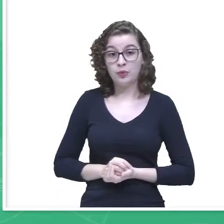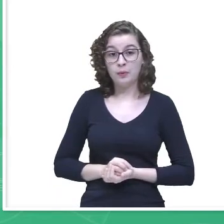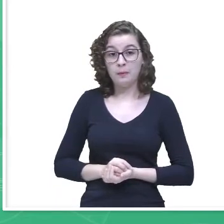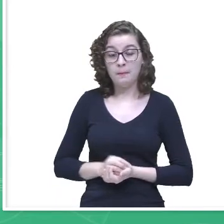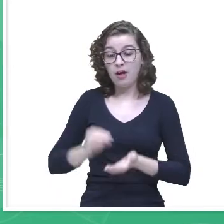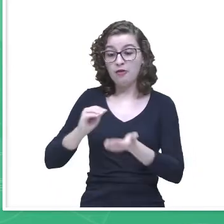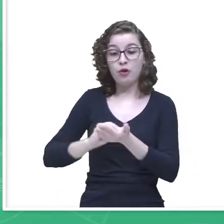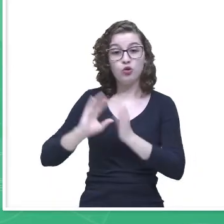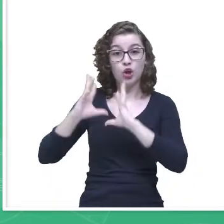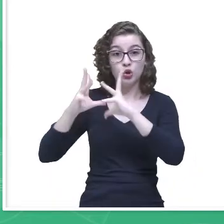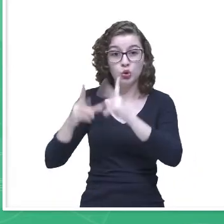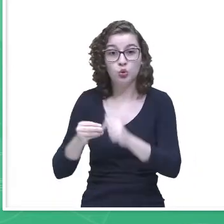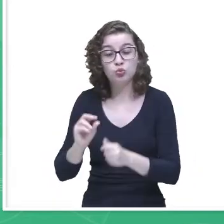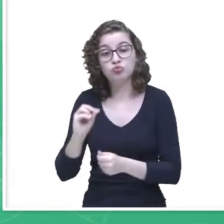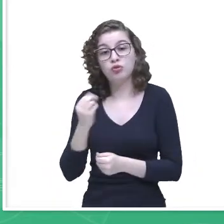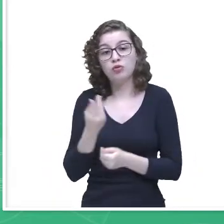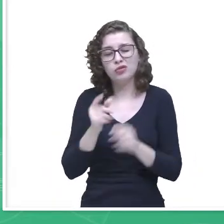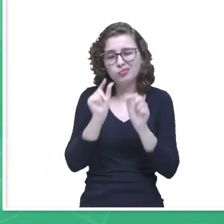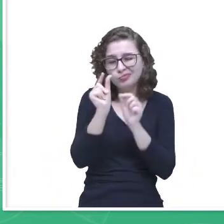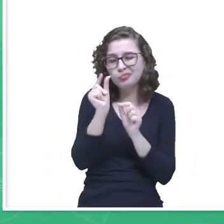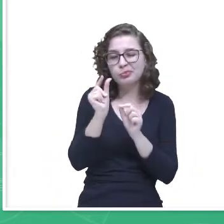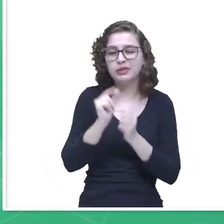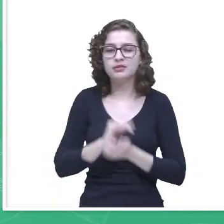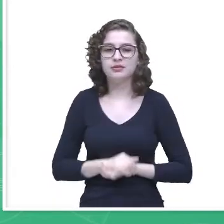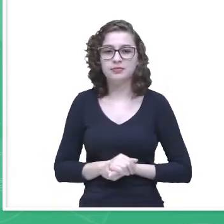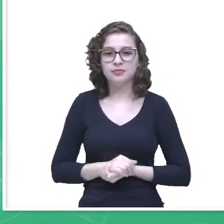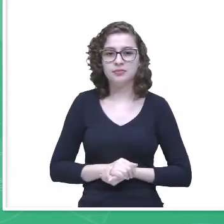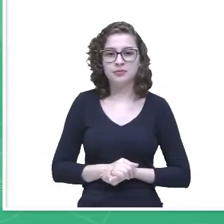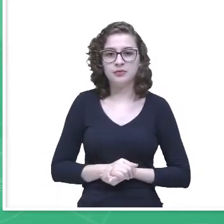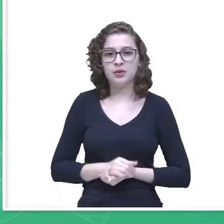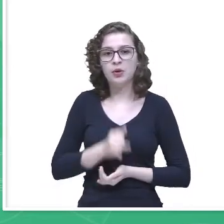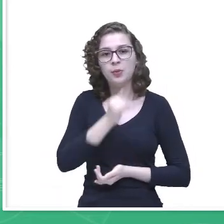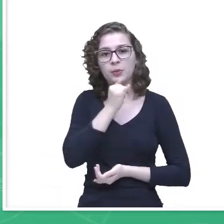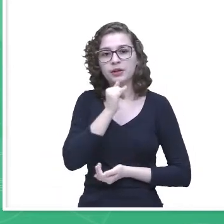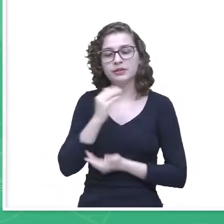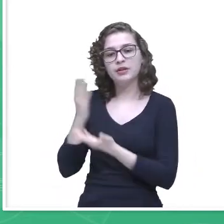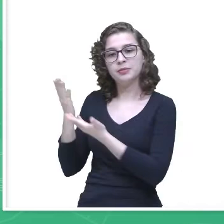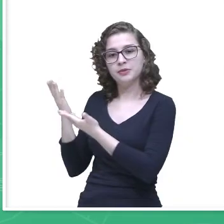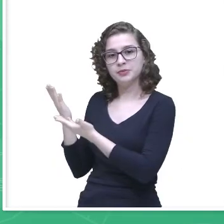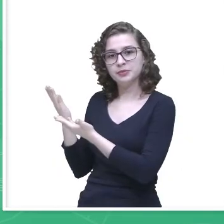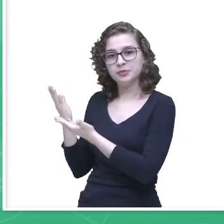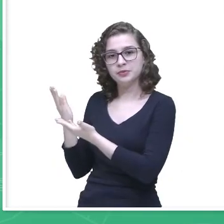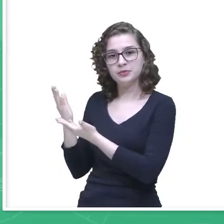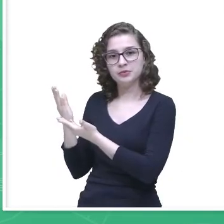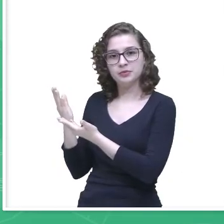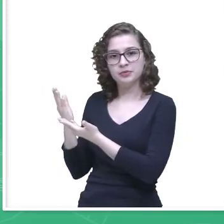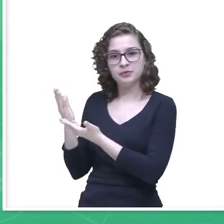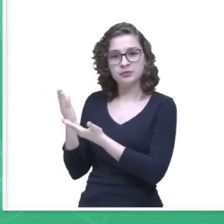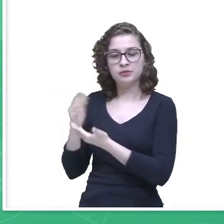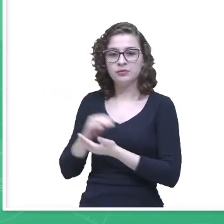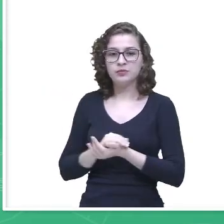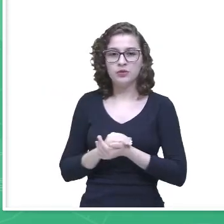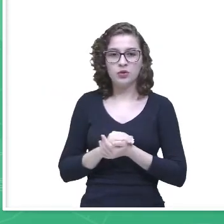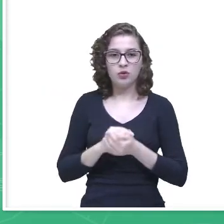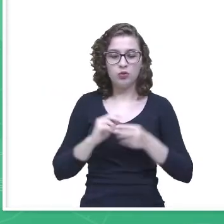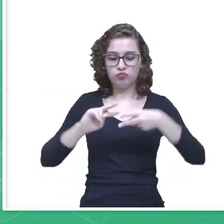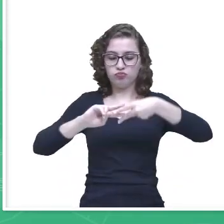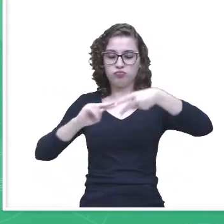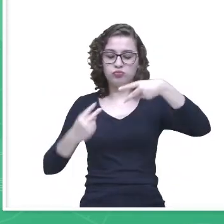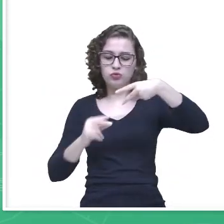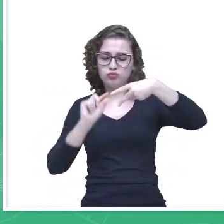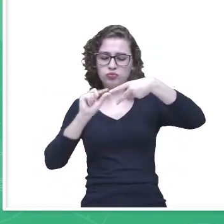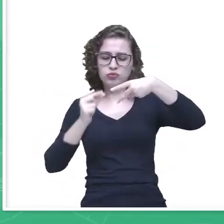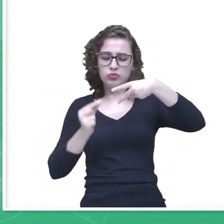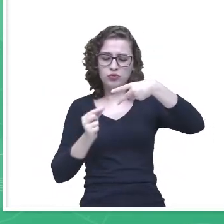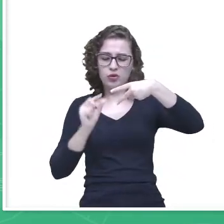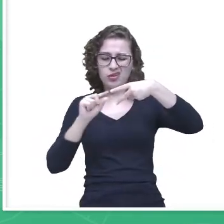parcial do cromossomo. Então, observa aqui que eu tenho um cromossomo e olha só, eu tive uma perda de parte desse